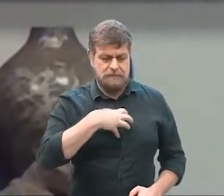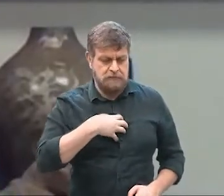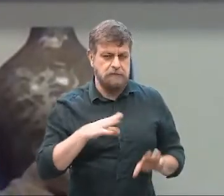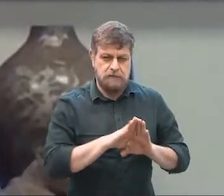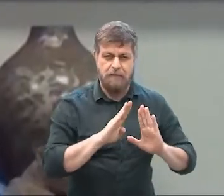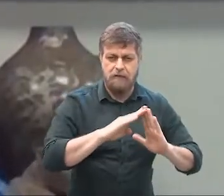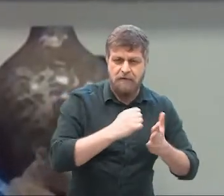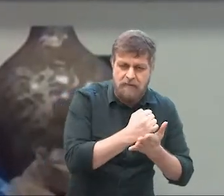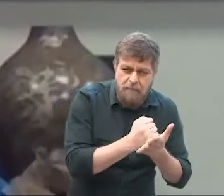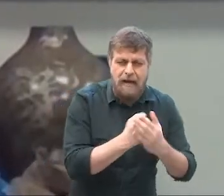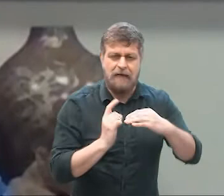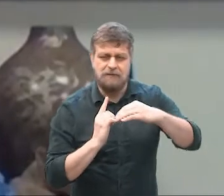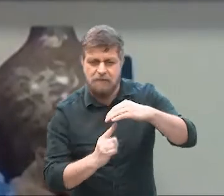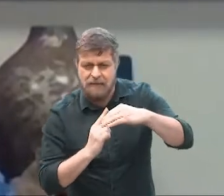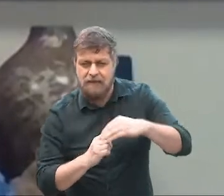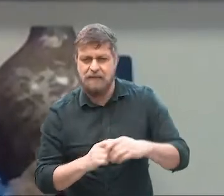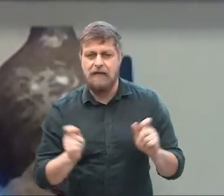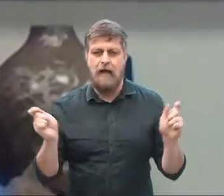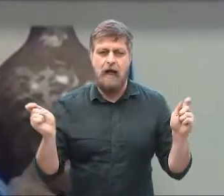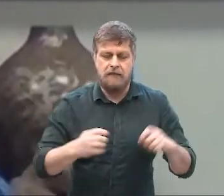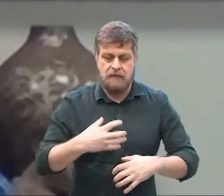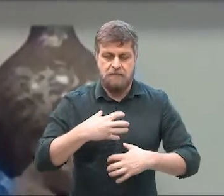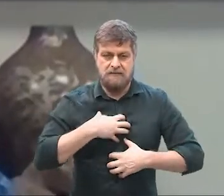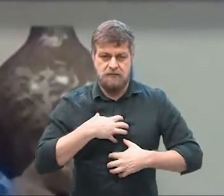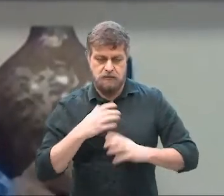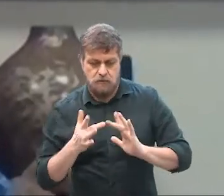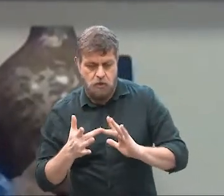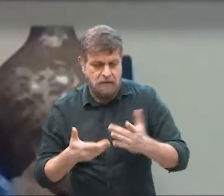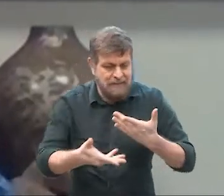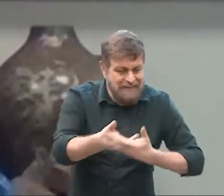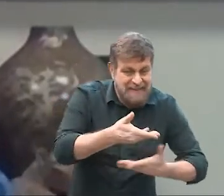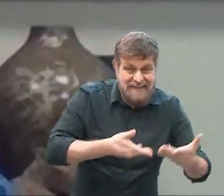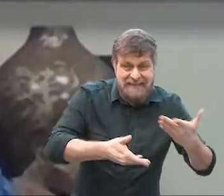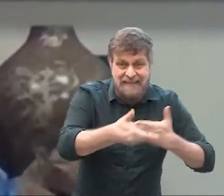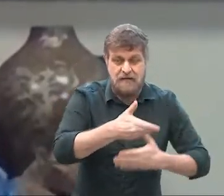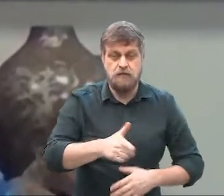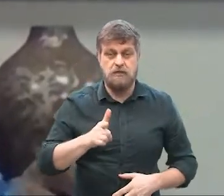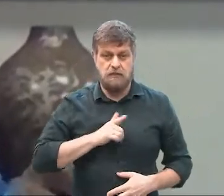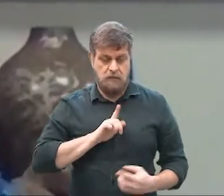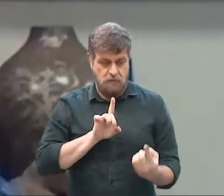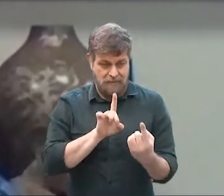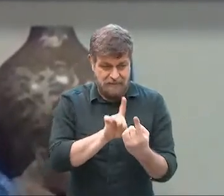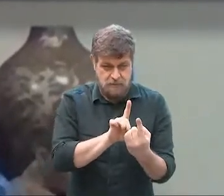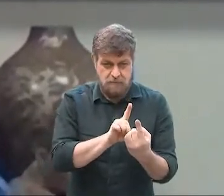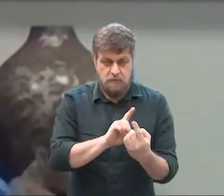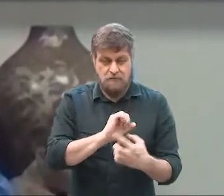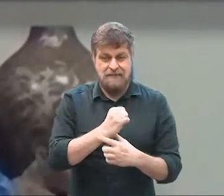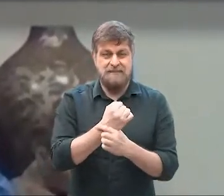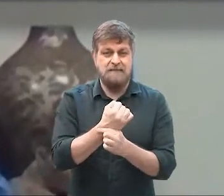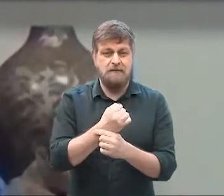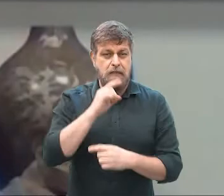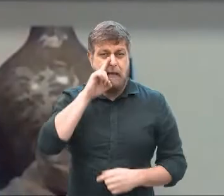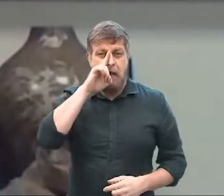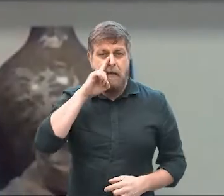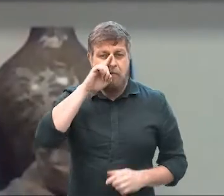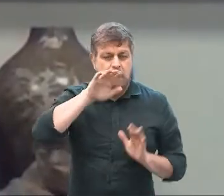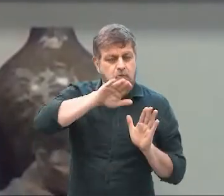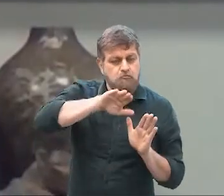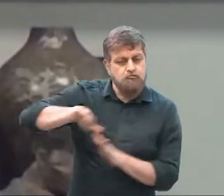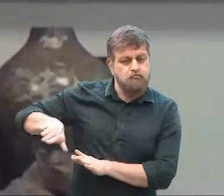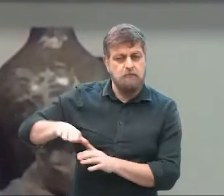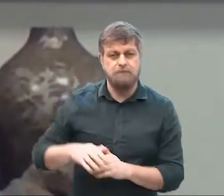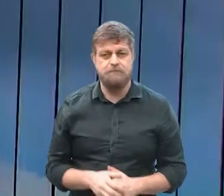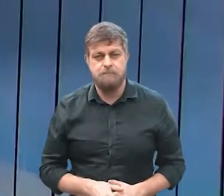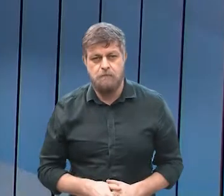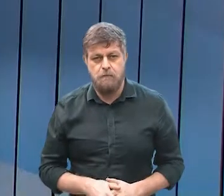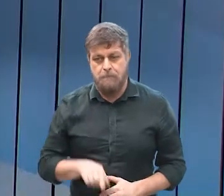farmácia e pode interagir, usufruir, sem correr riscos de contaminação.